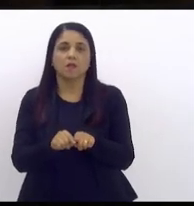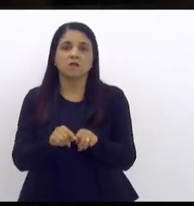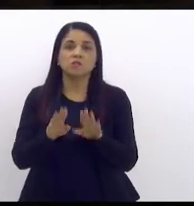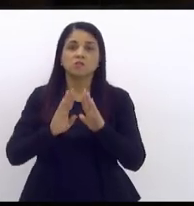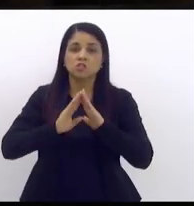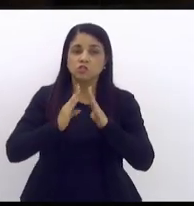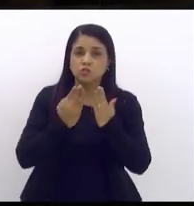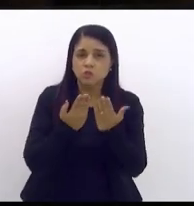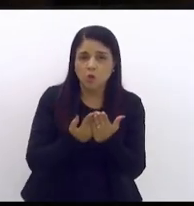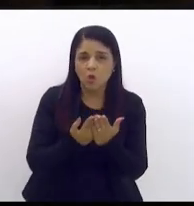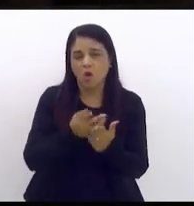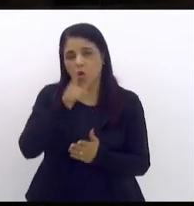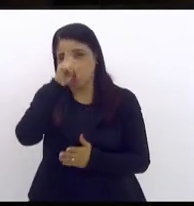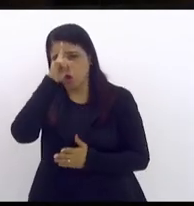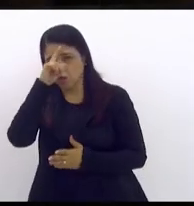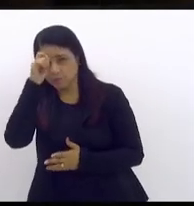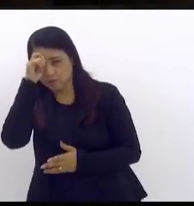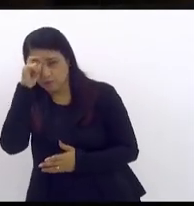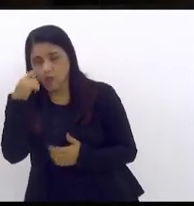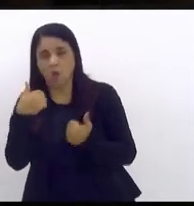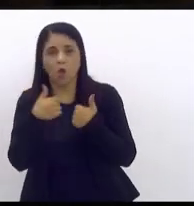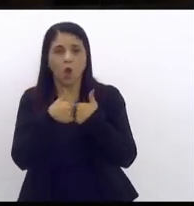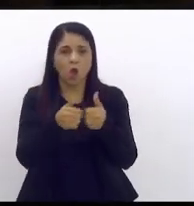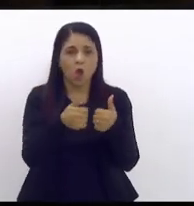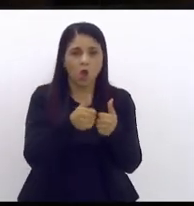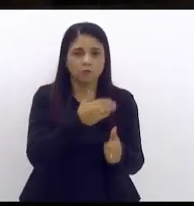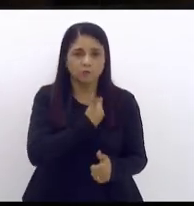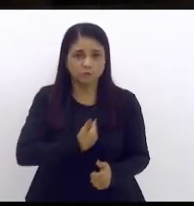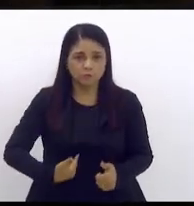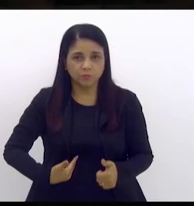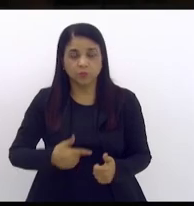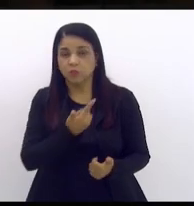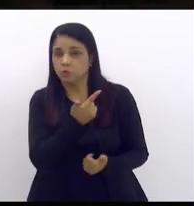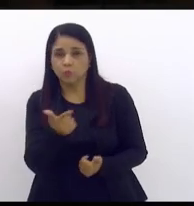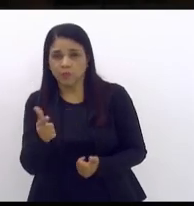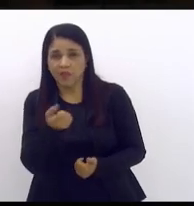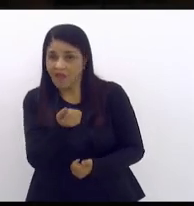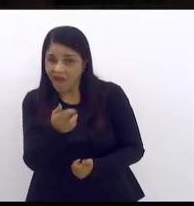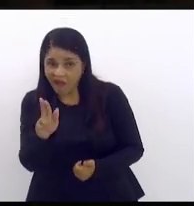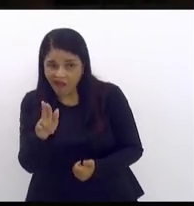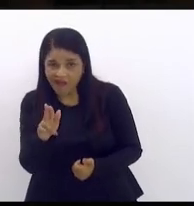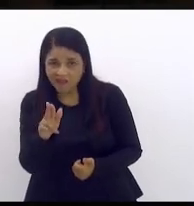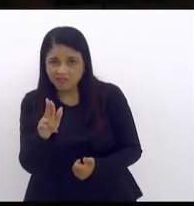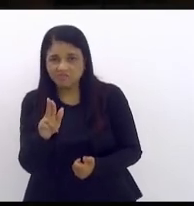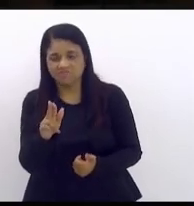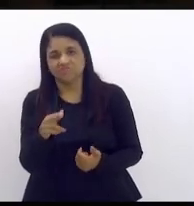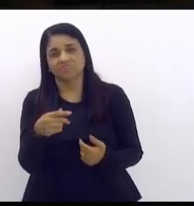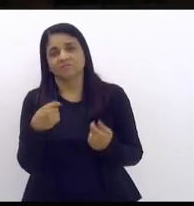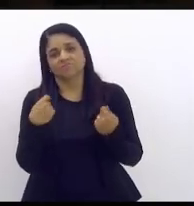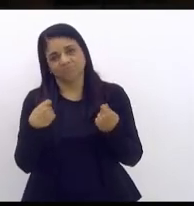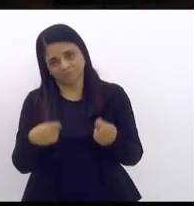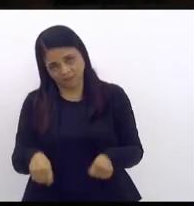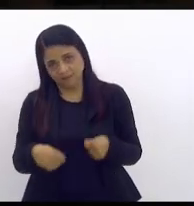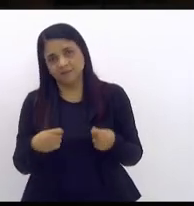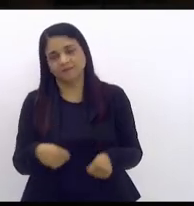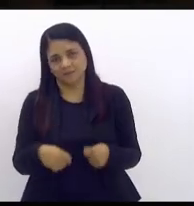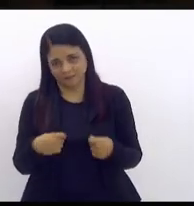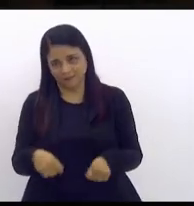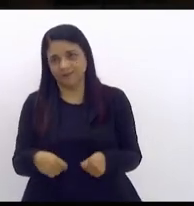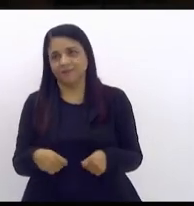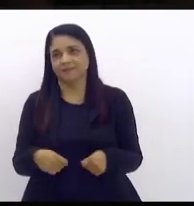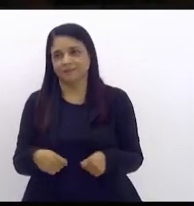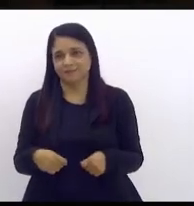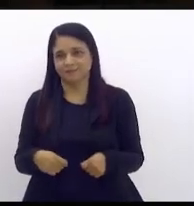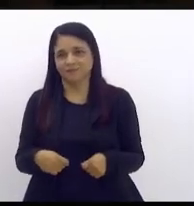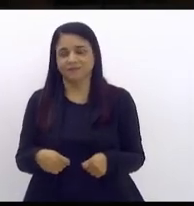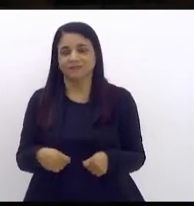escola, hospital, transporte público sem climatização, já passou da hora, deputado. Passou da hora de